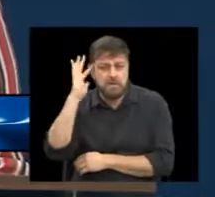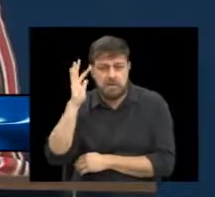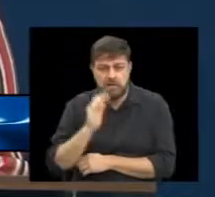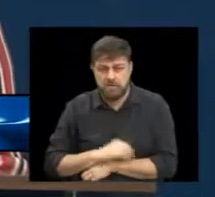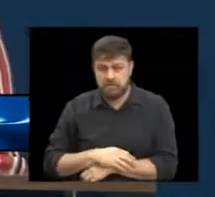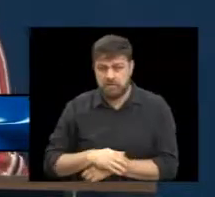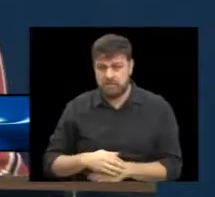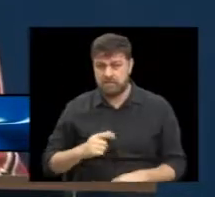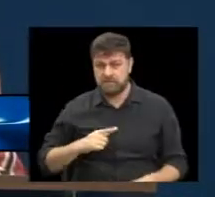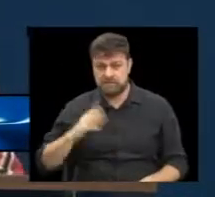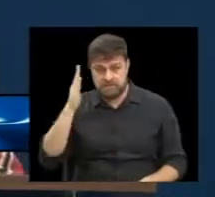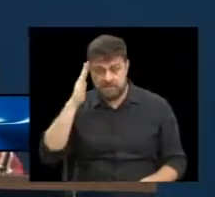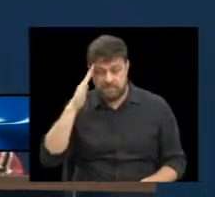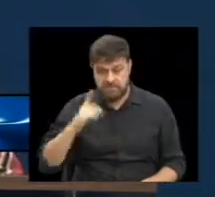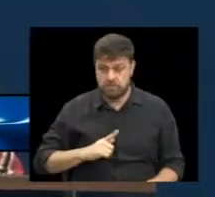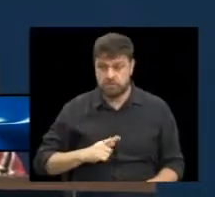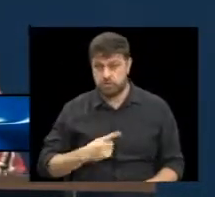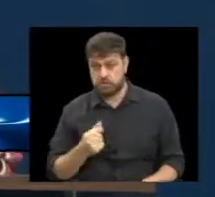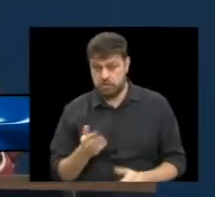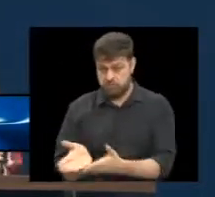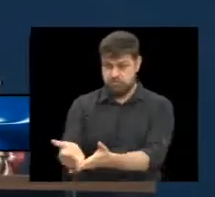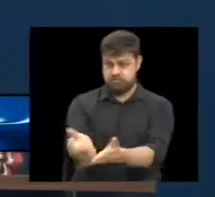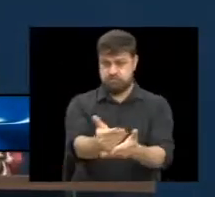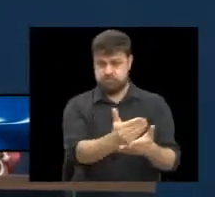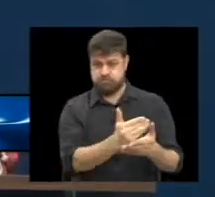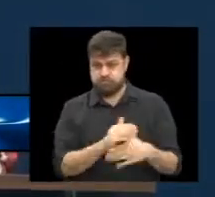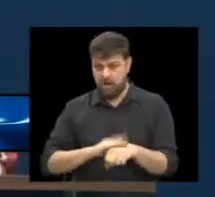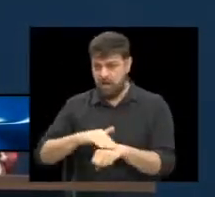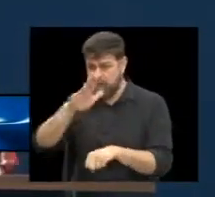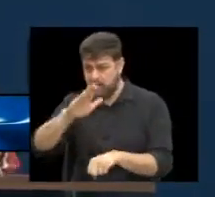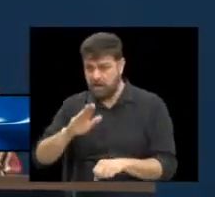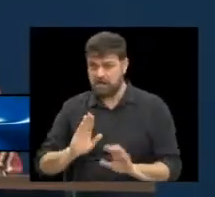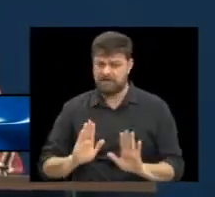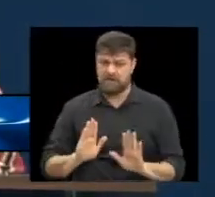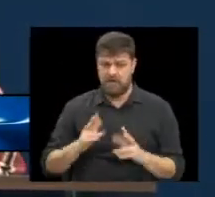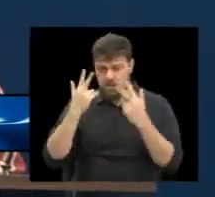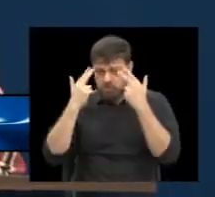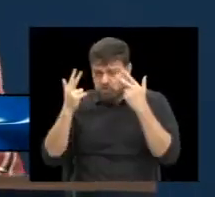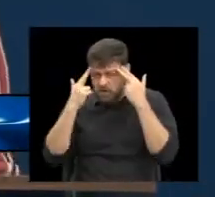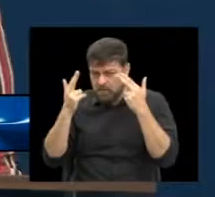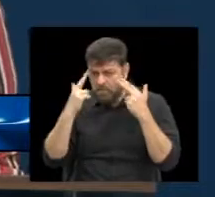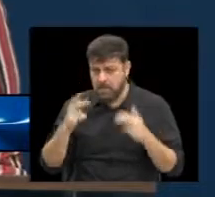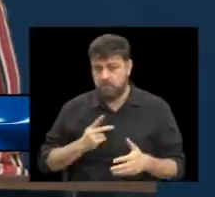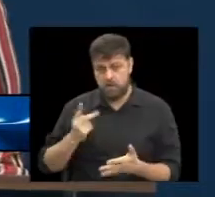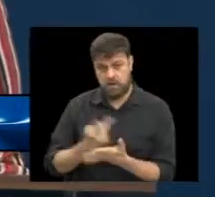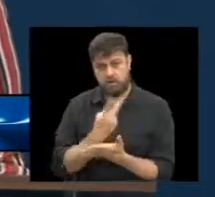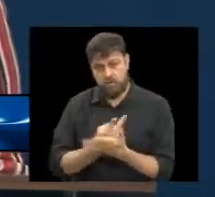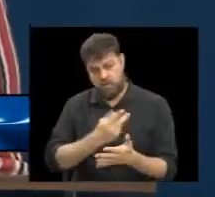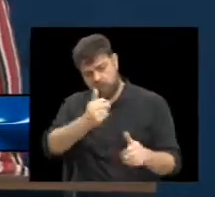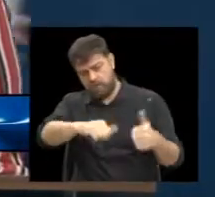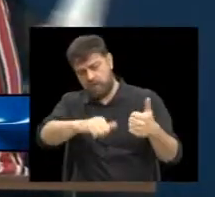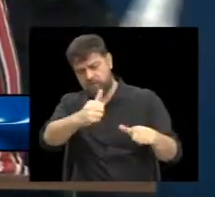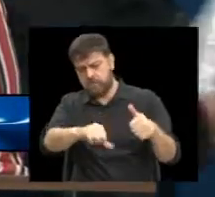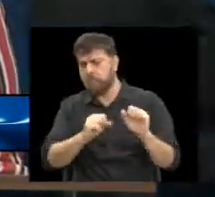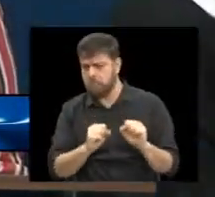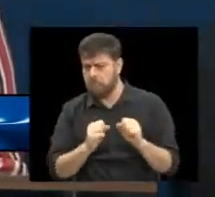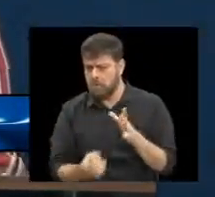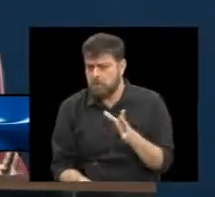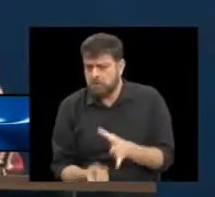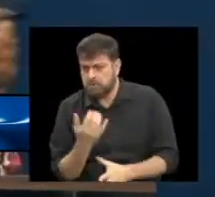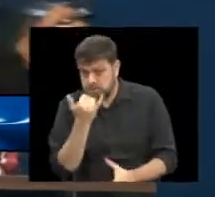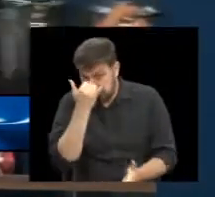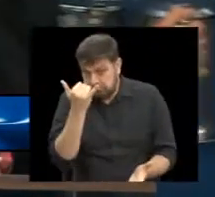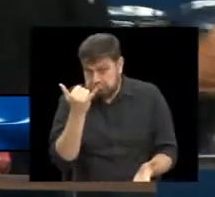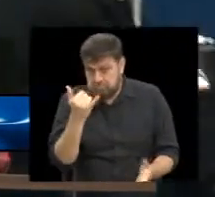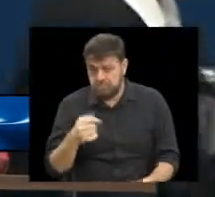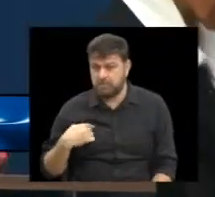muito maior do que ela se realiza. Ora, você pode pensar, é normal, é um erro de análise, pode acontecer. Mas